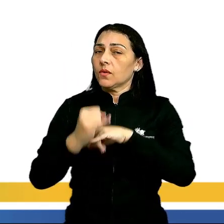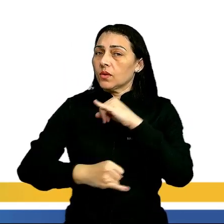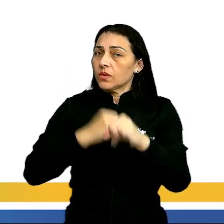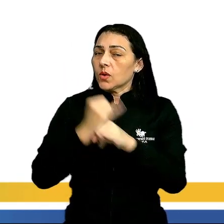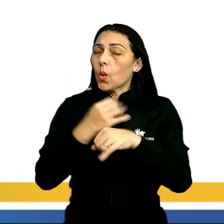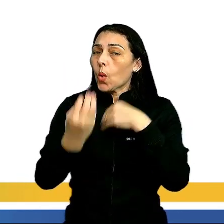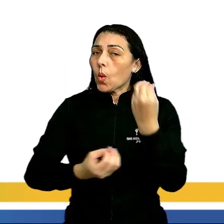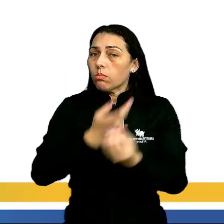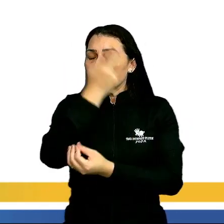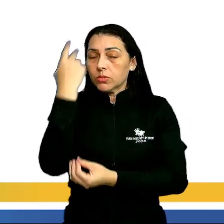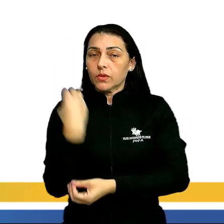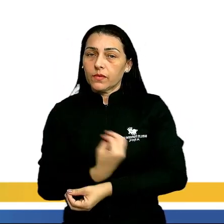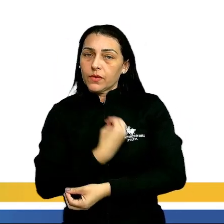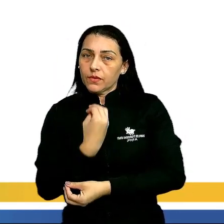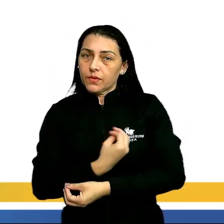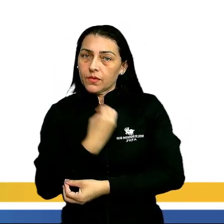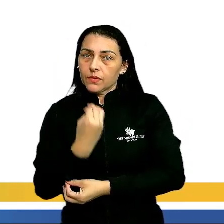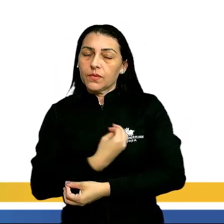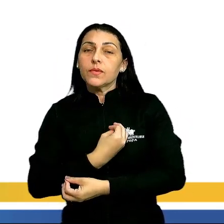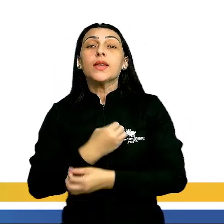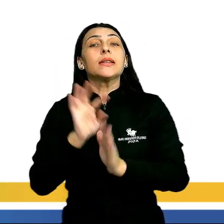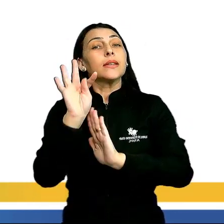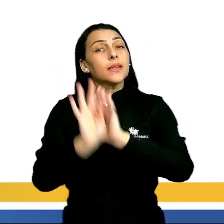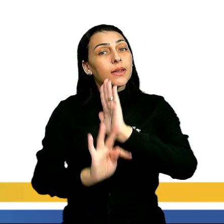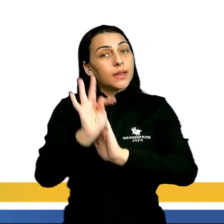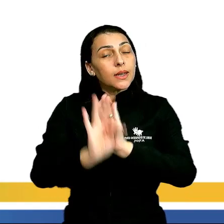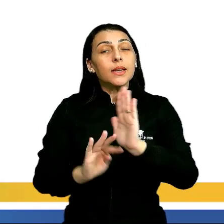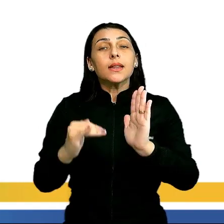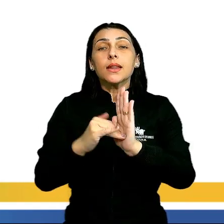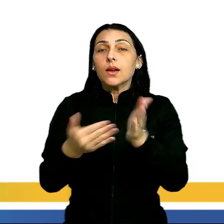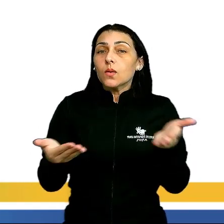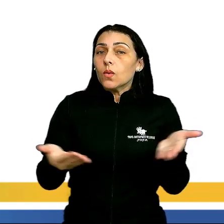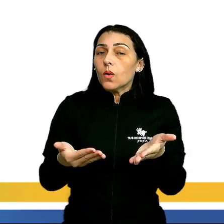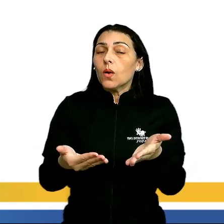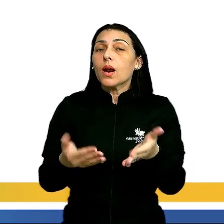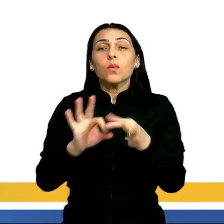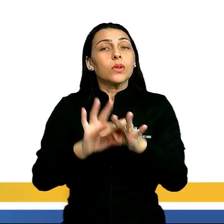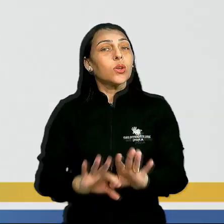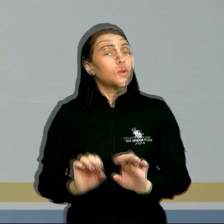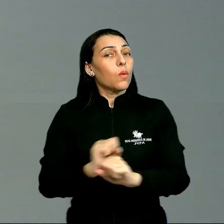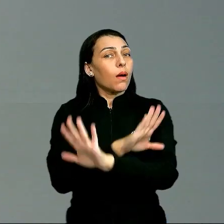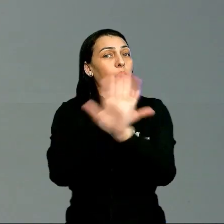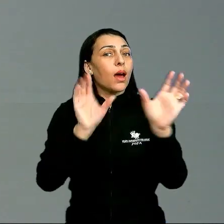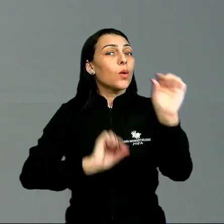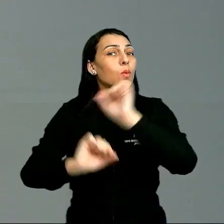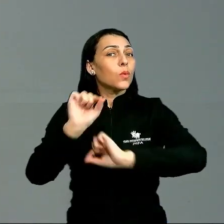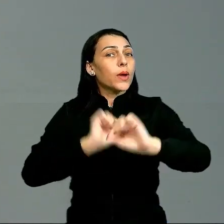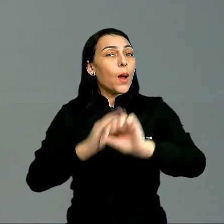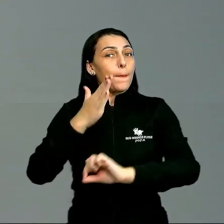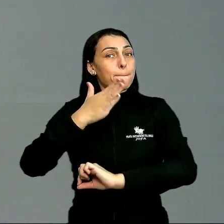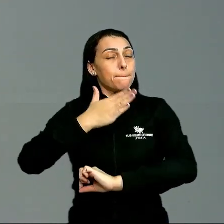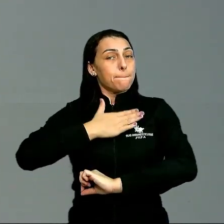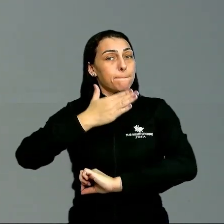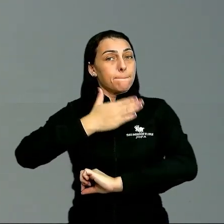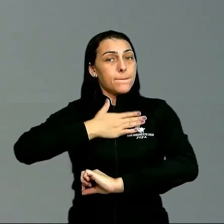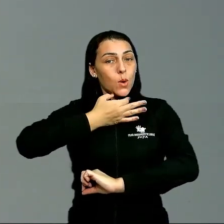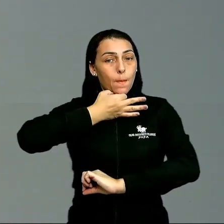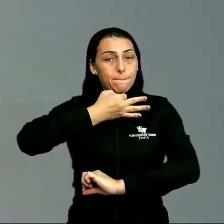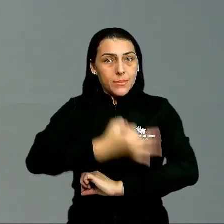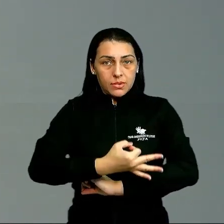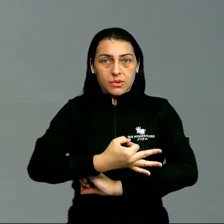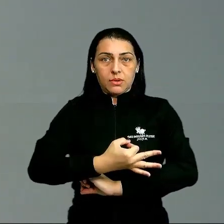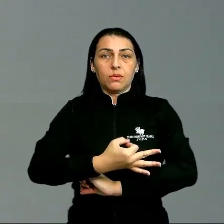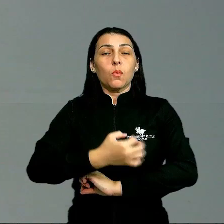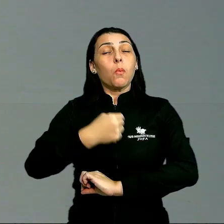pessoas viviam. E aí, esse texto até o presente momento não deixou claro o meu cunho pessoal, o que